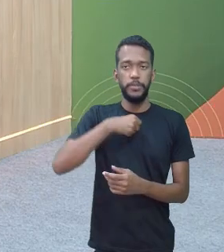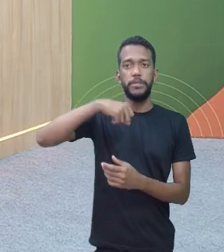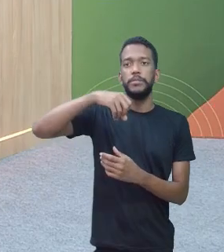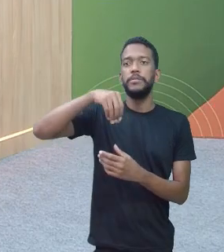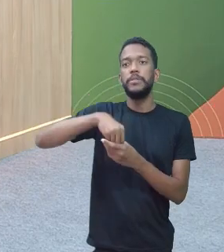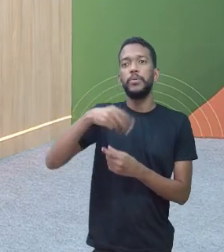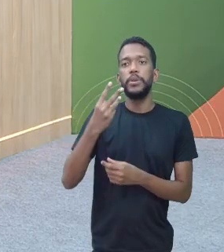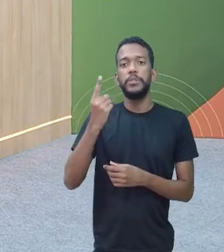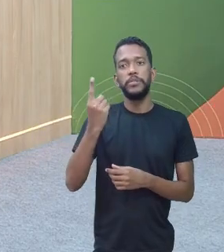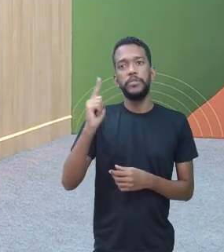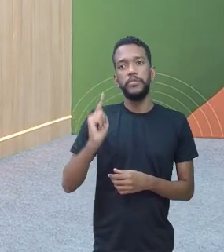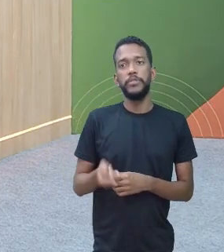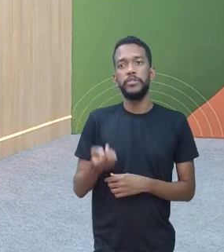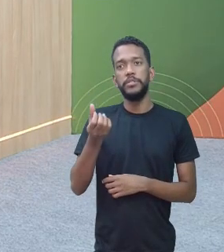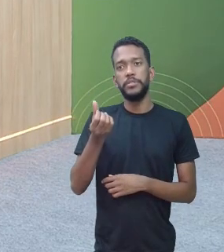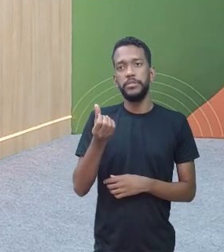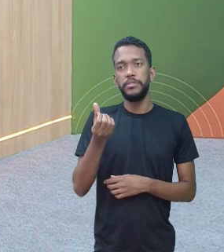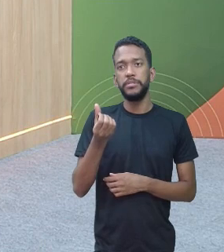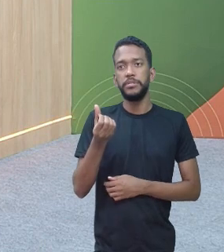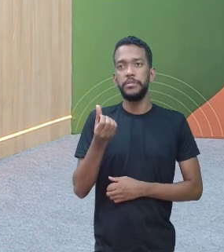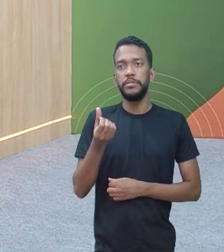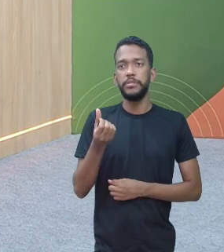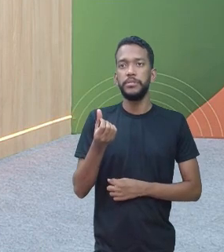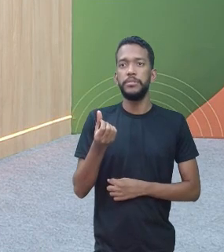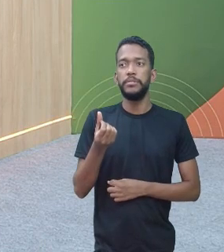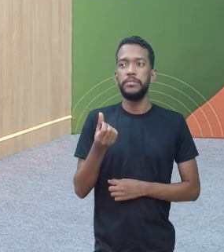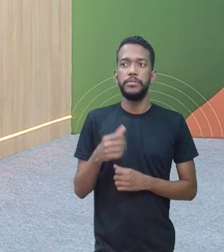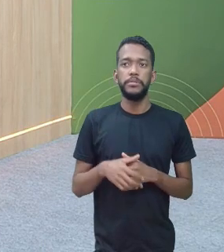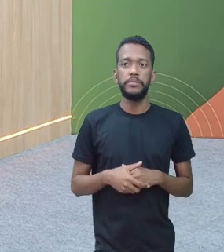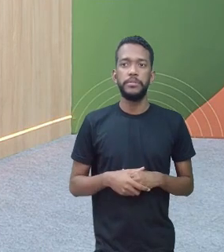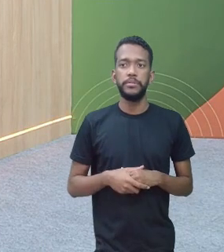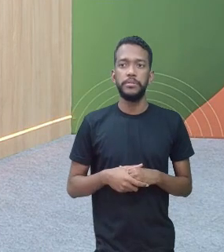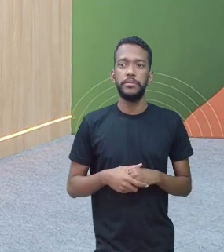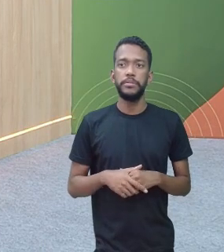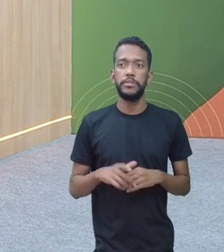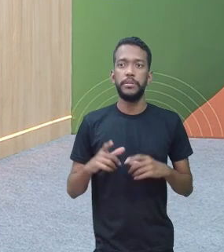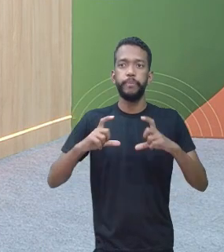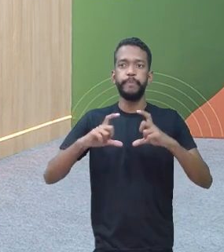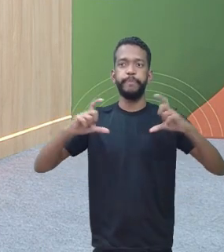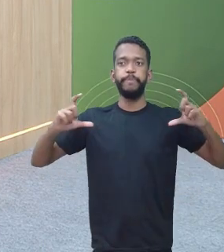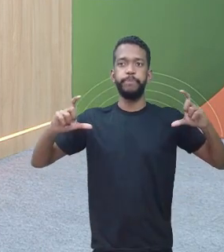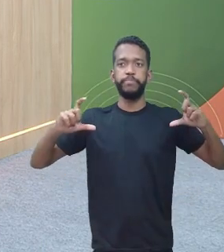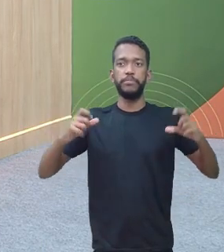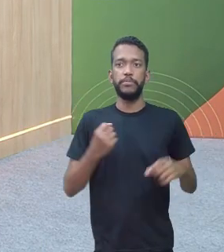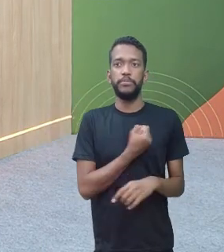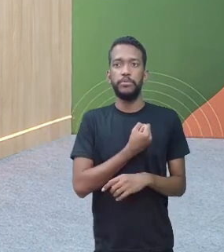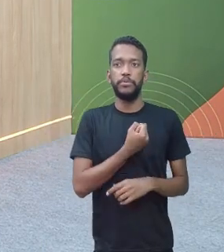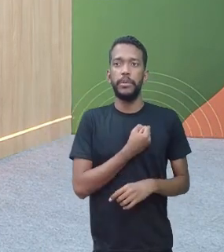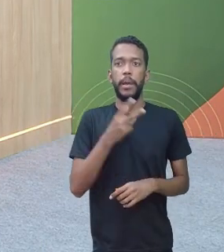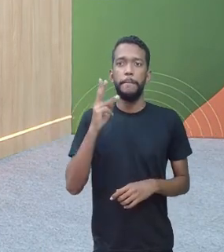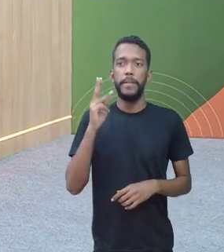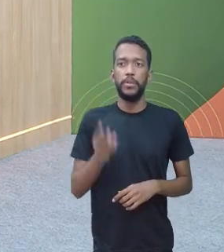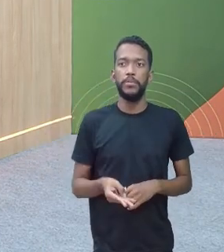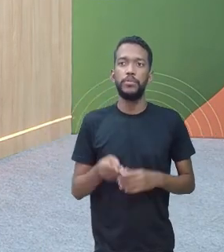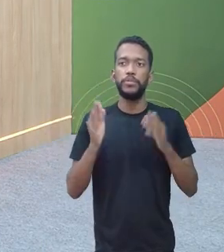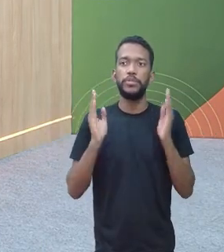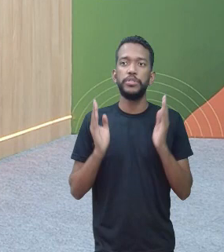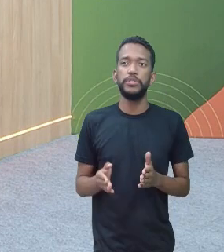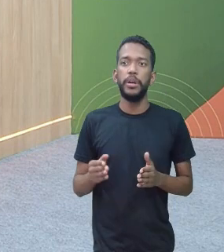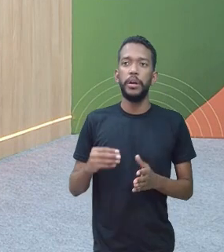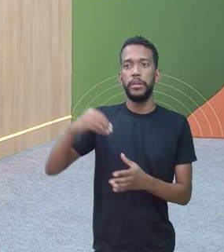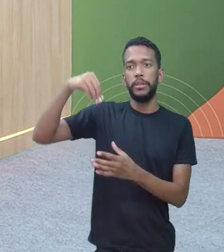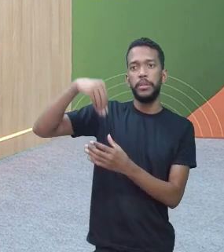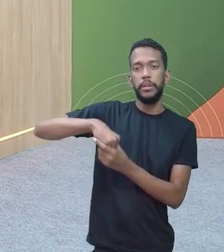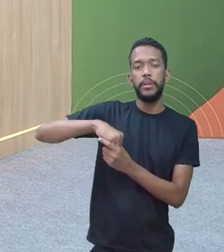O 41,6, pelo que eu consigo ler aqui de longe, é o maior número, né? Milhões de mensagens